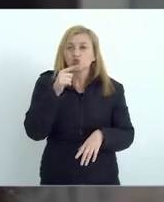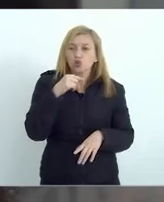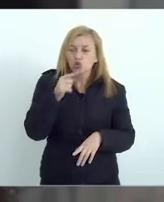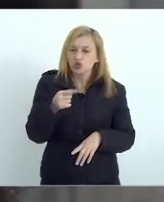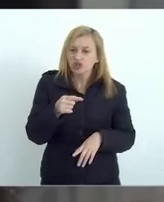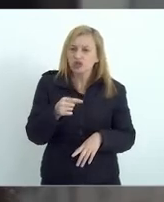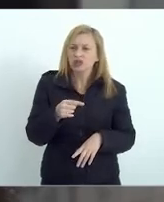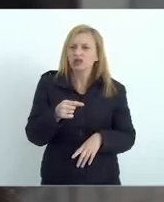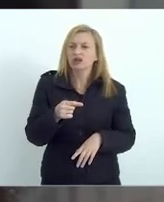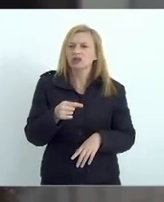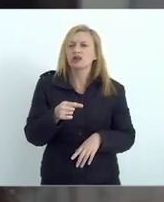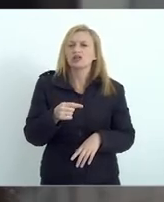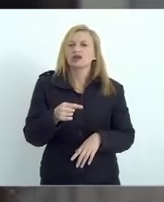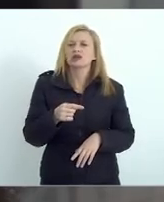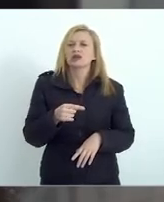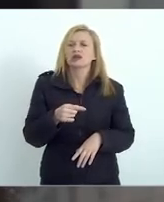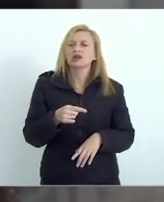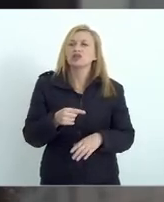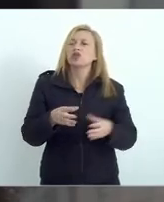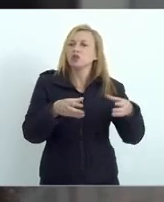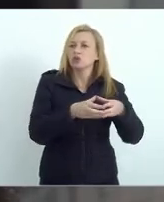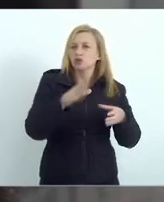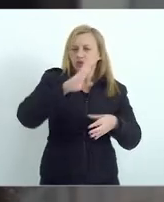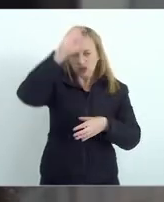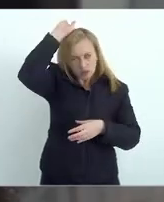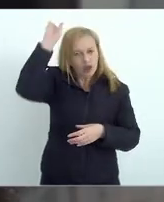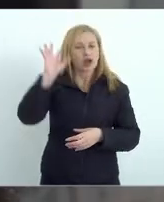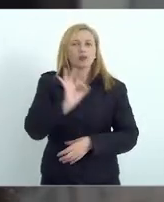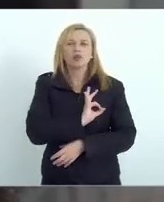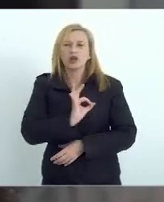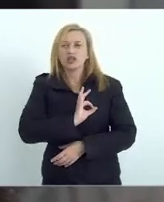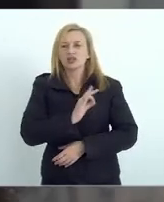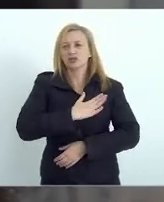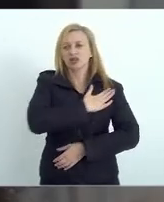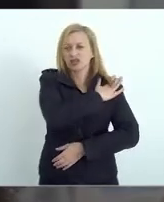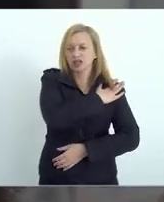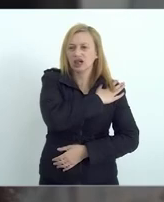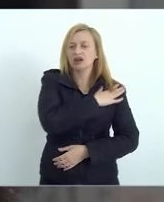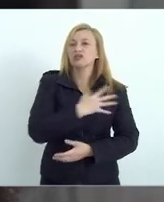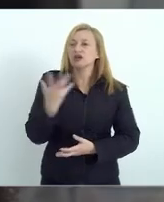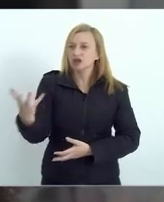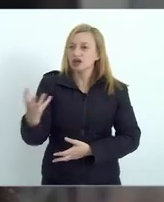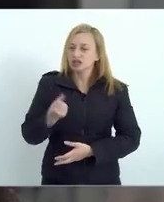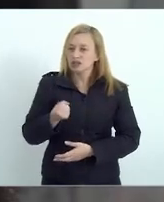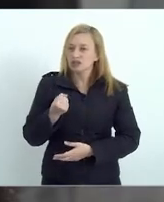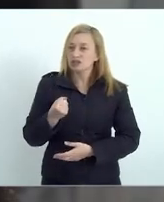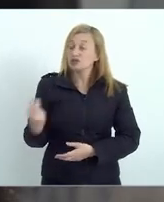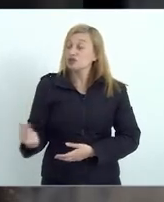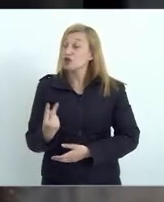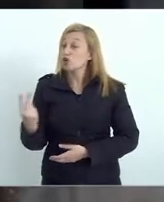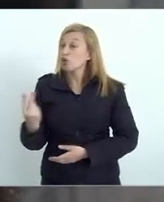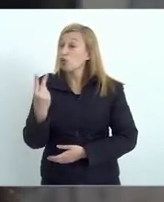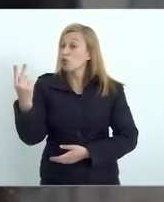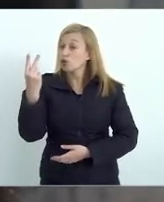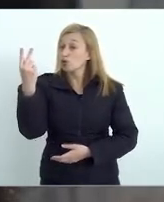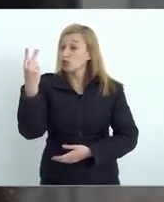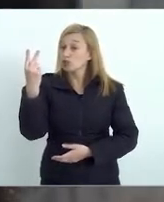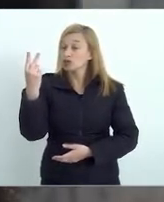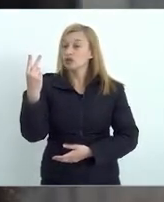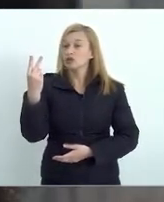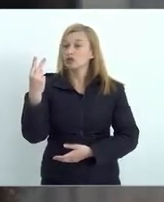que há tanto o corpo de bombeiro quanto a polícia militar vão receber valorosos